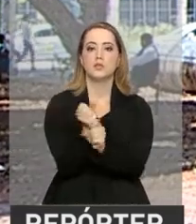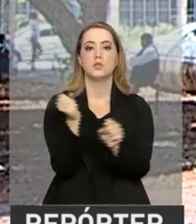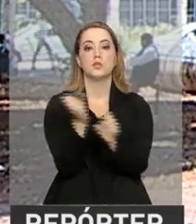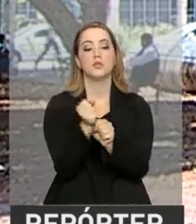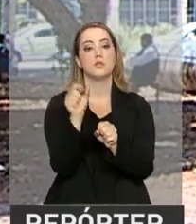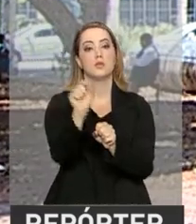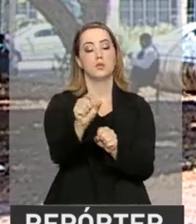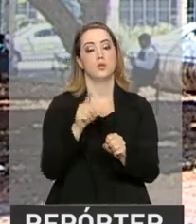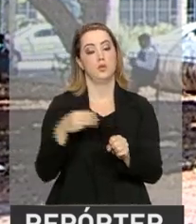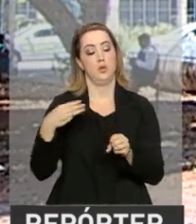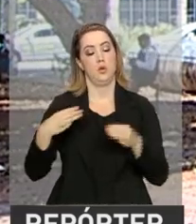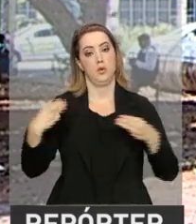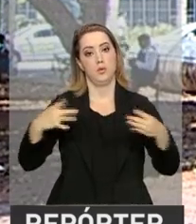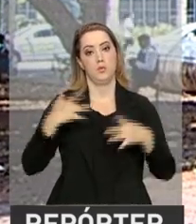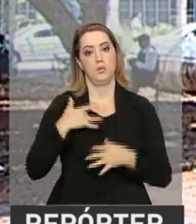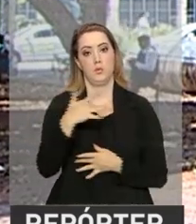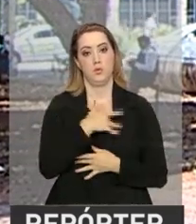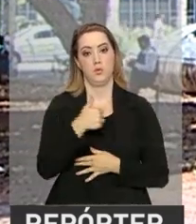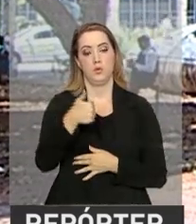compra de antirretrovirais, que é de